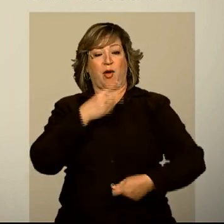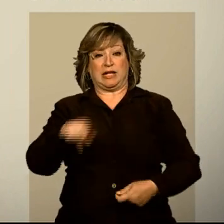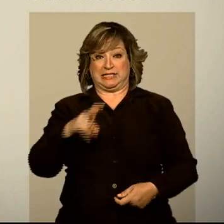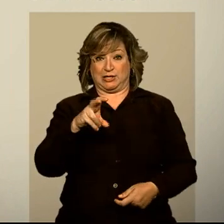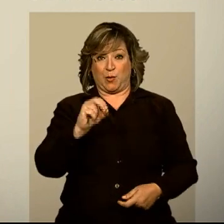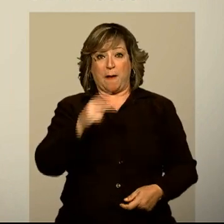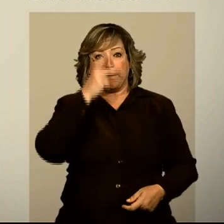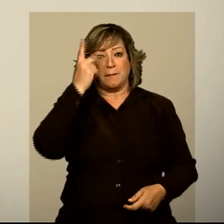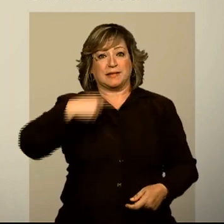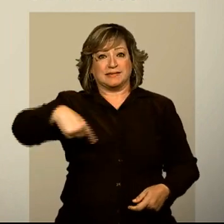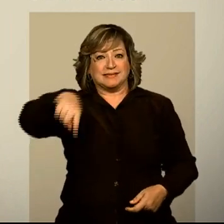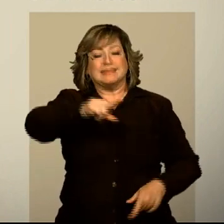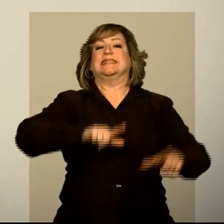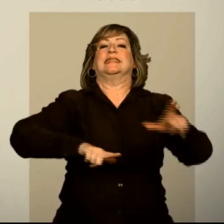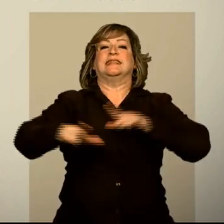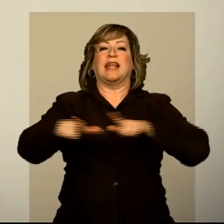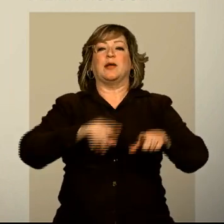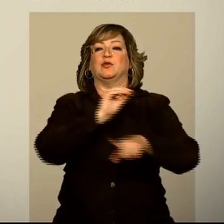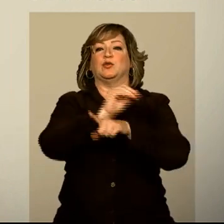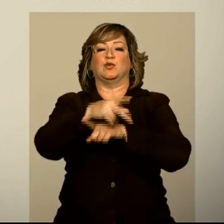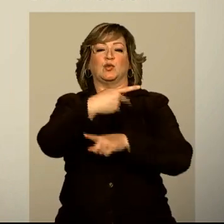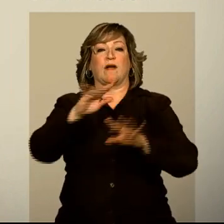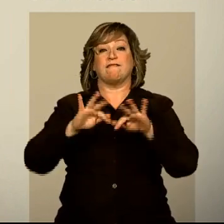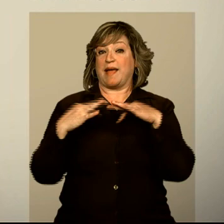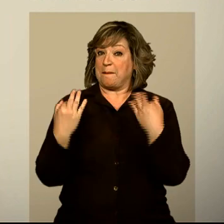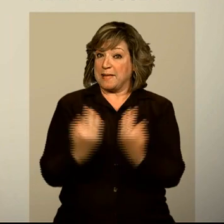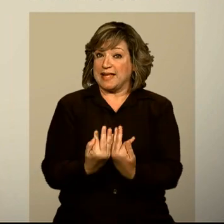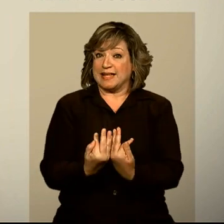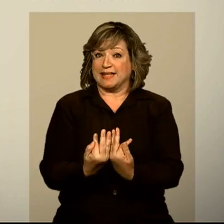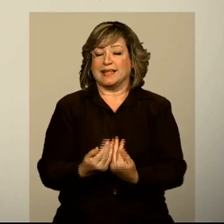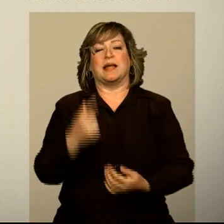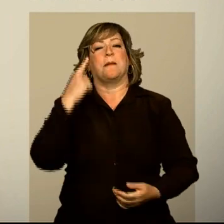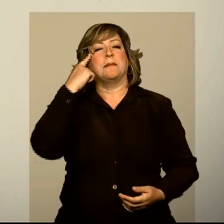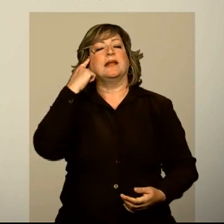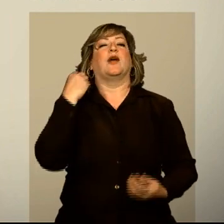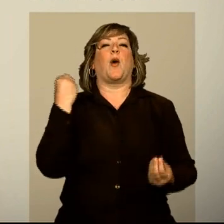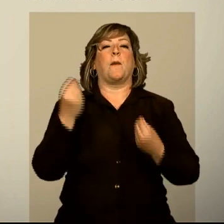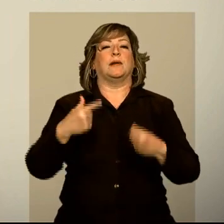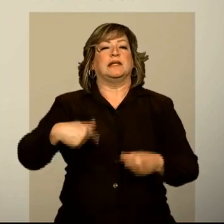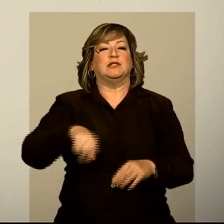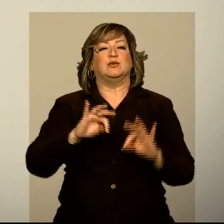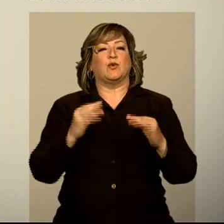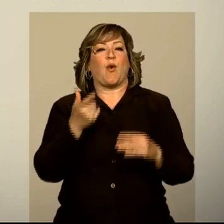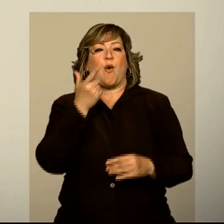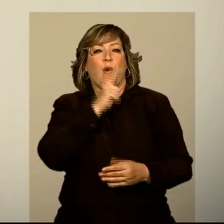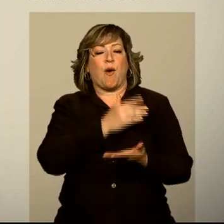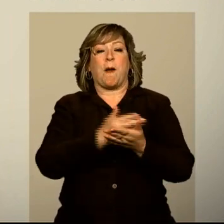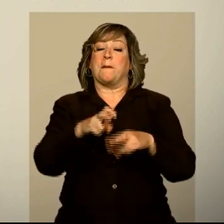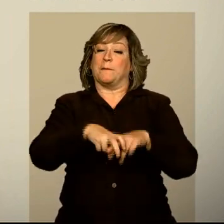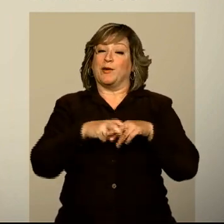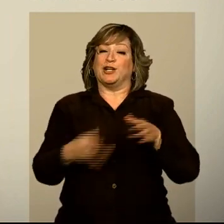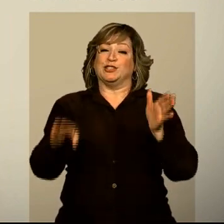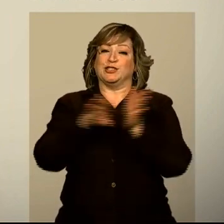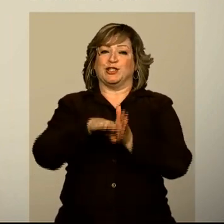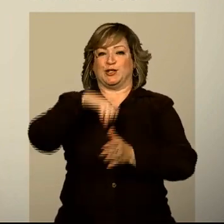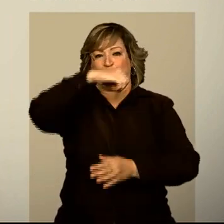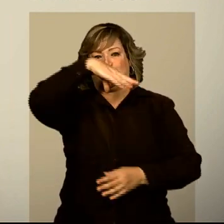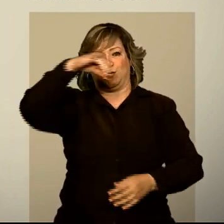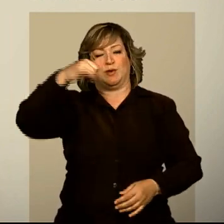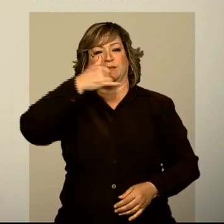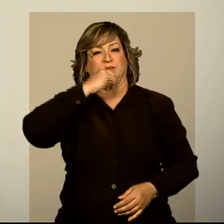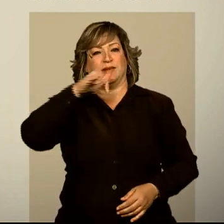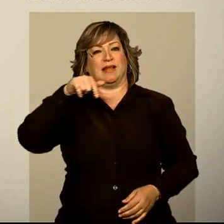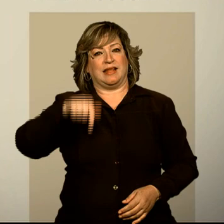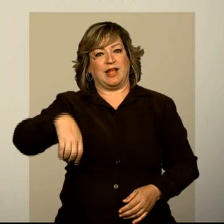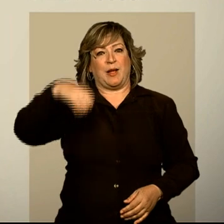ribeirinhos tiram desse negócio o sustento de suas o e pensar Luciano que tudo isso começou com a chegada da energia